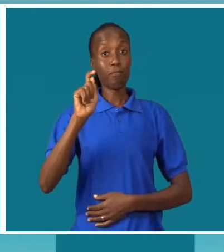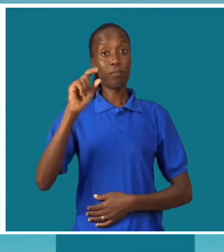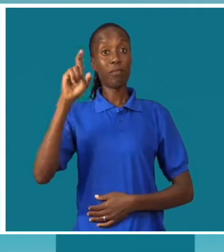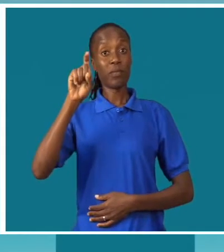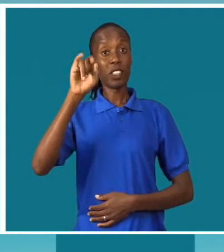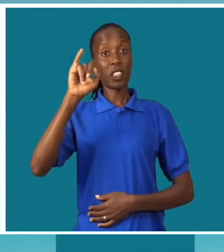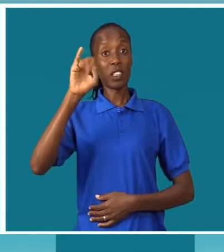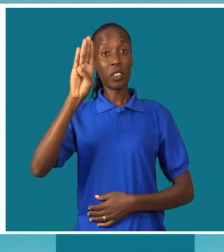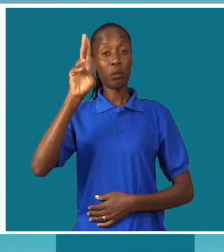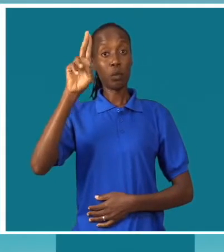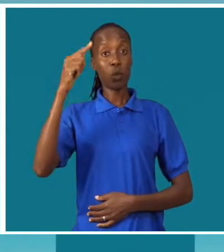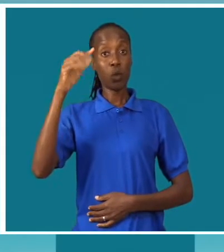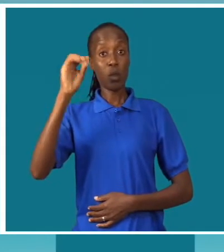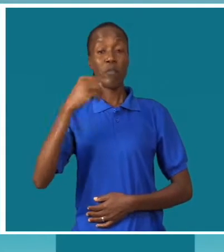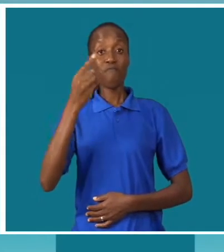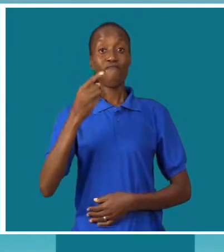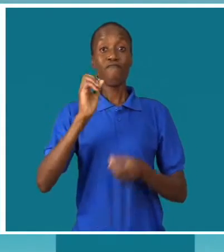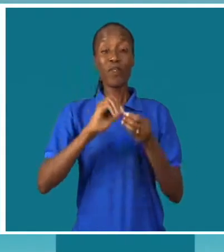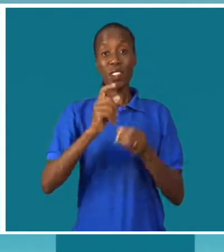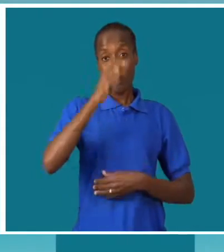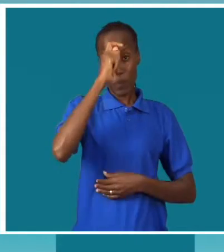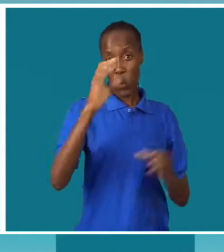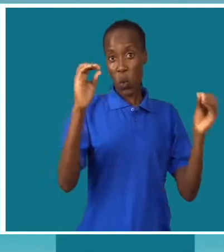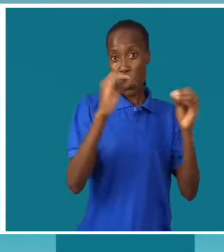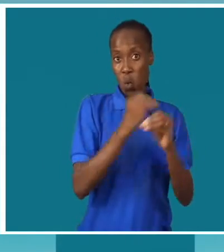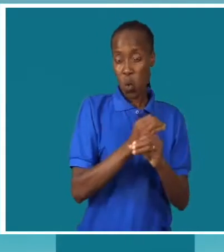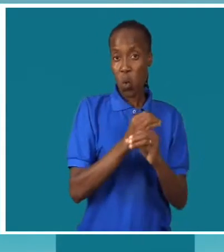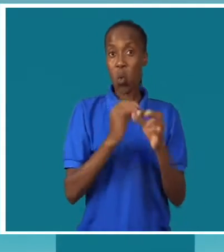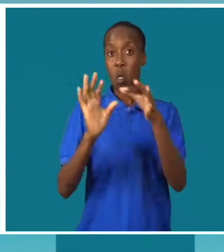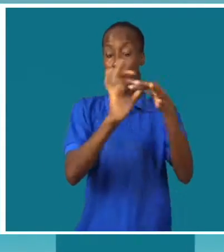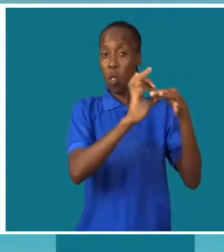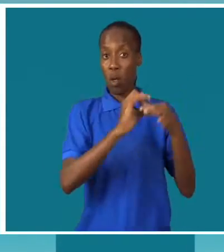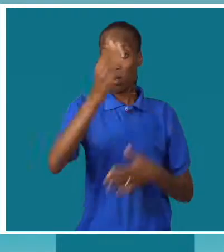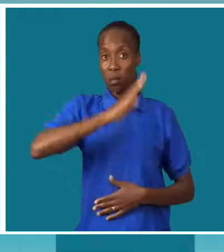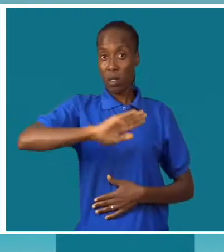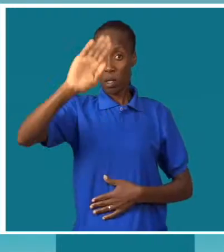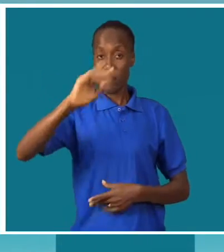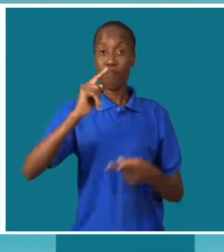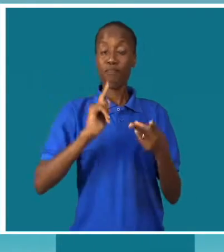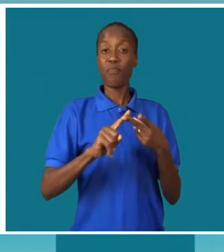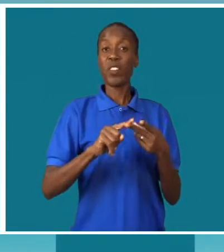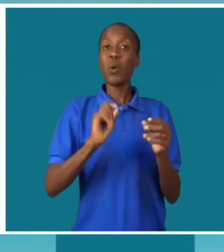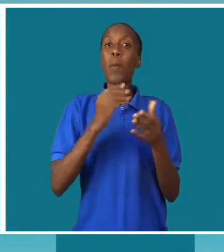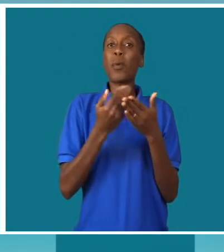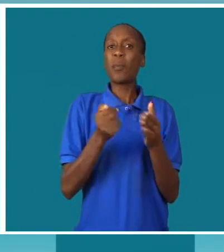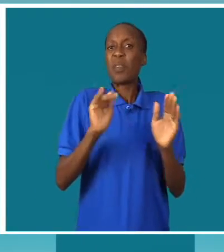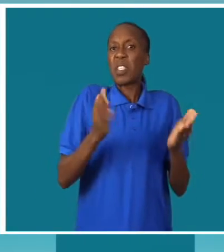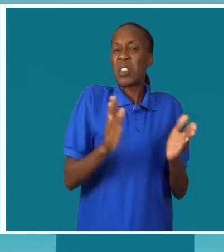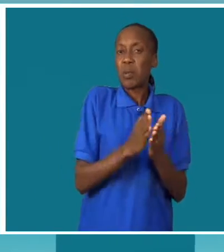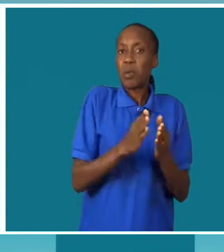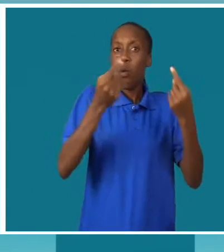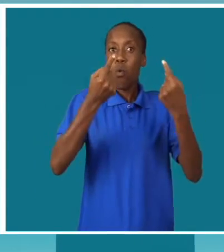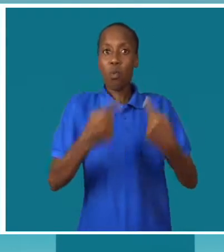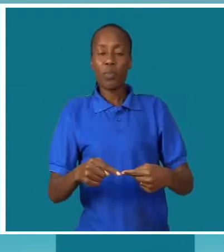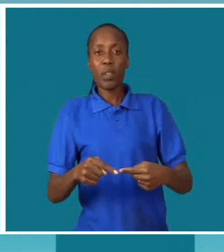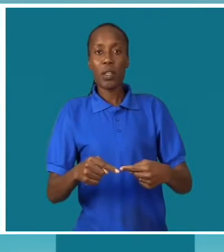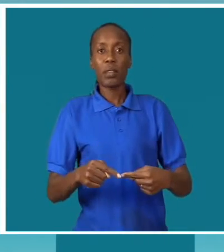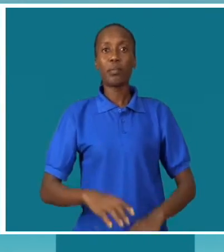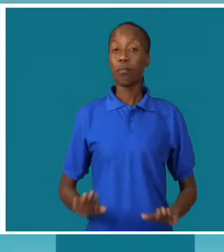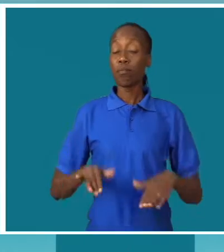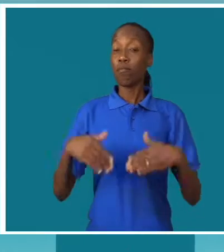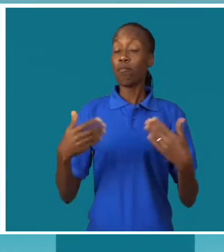novo modelo quebra a unidade nacional, que era característica do Moçambola, para além de diminuir a competitividade.